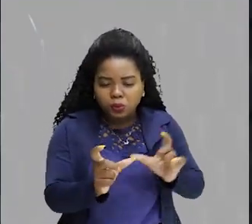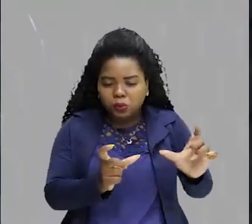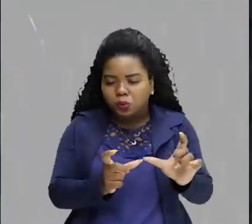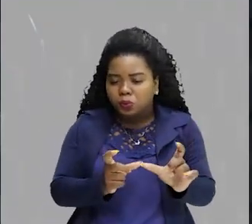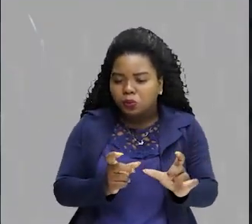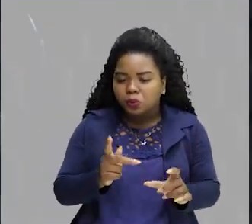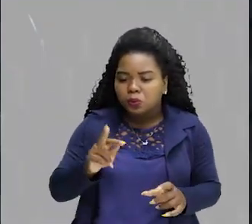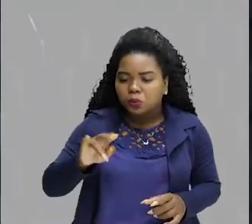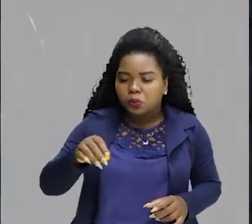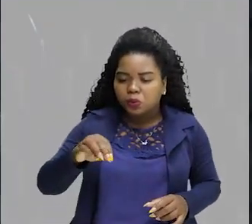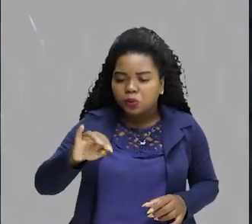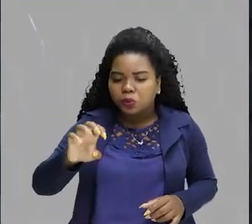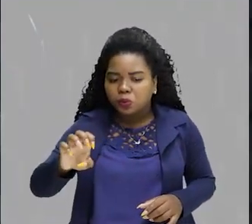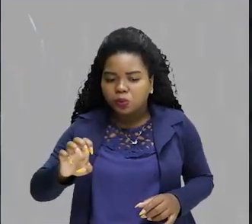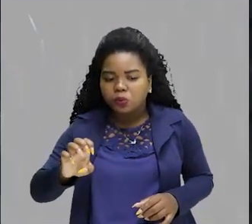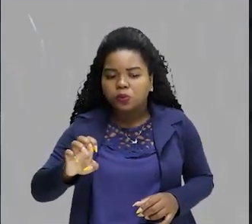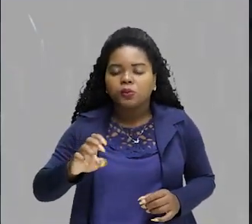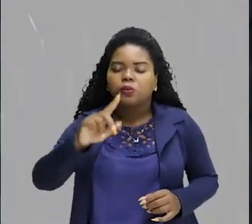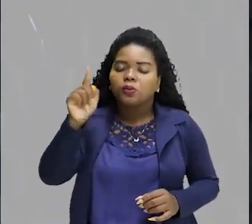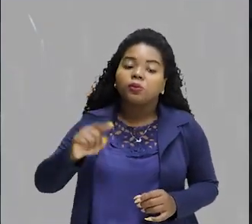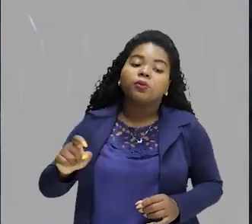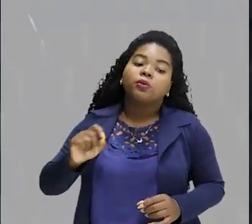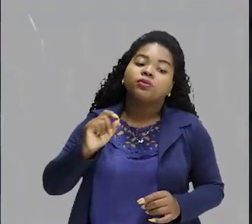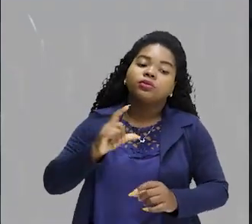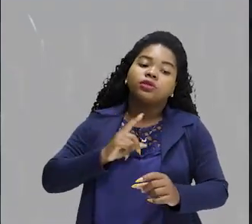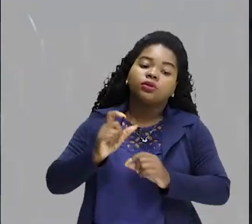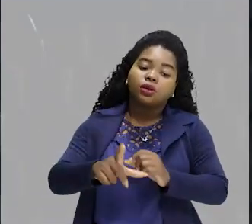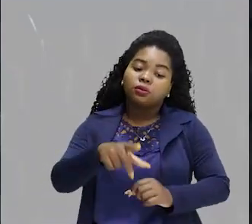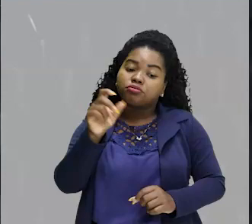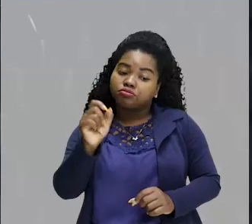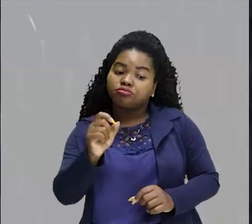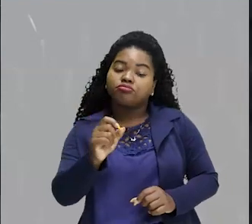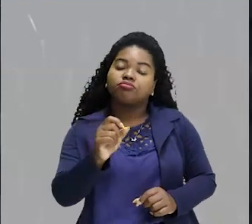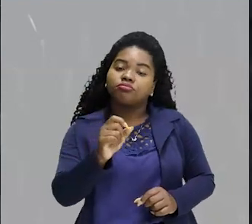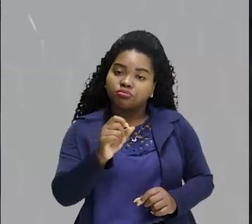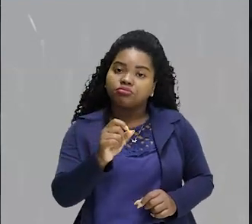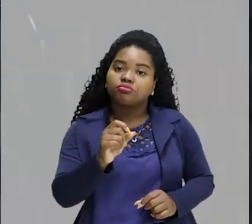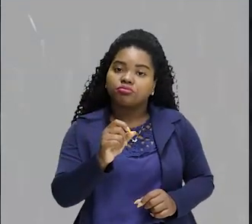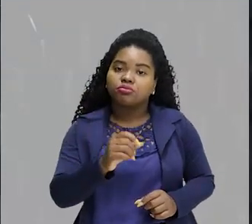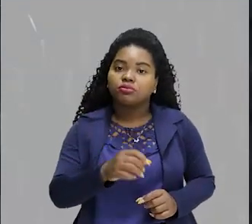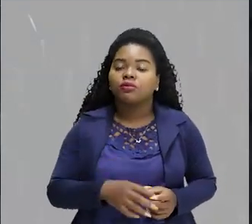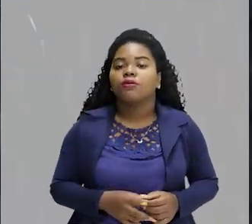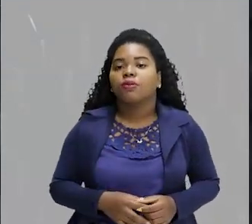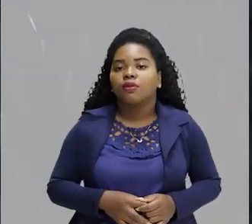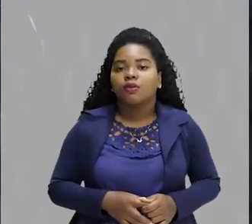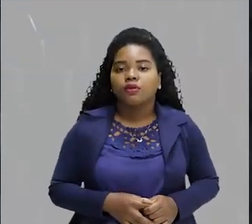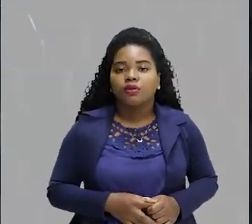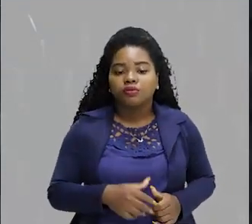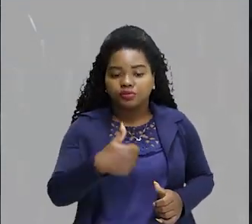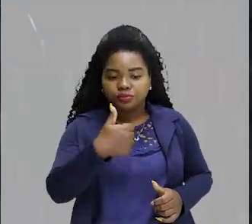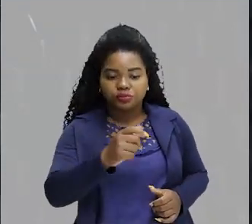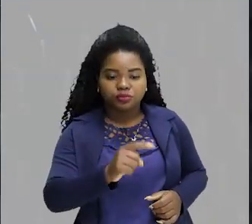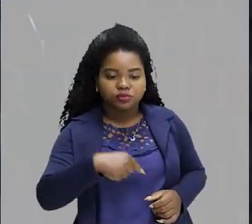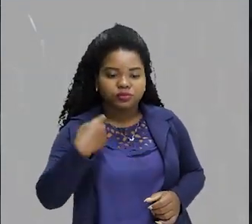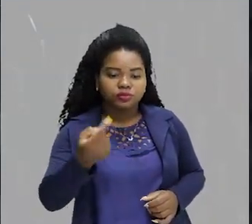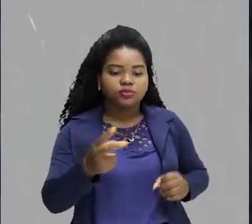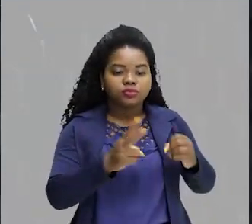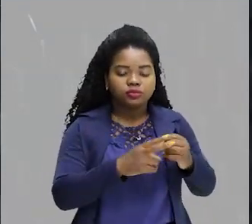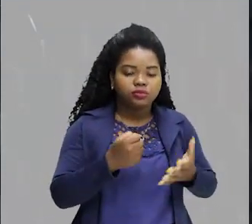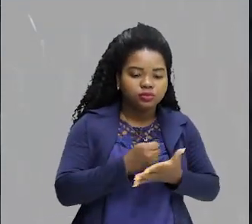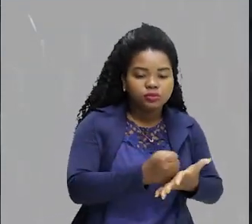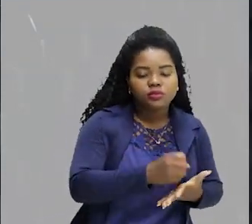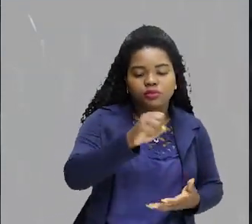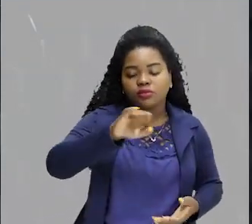interrogativo, essa palavra ou pronome interrogativo tem preferência, ela vem primeiro. E aí depois você coloca o verbo auxiliar, o sujeito